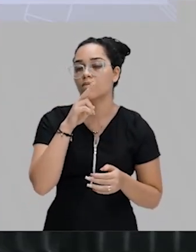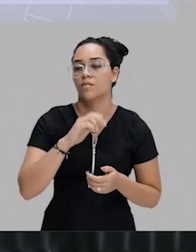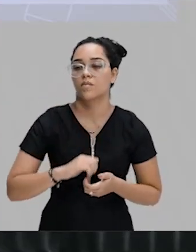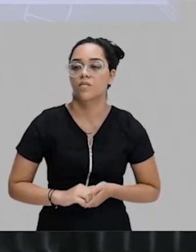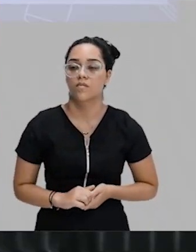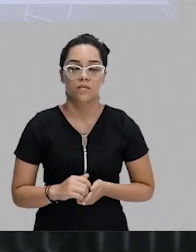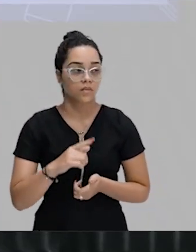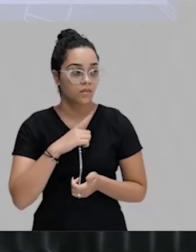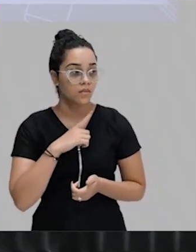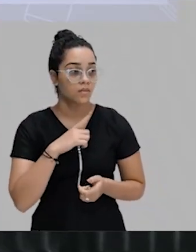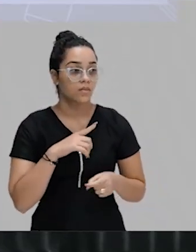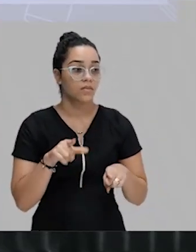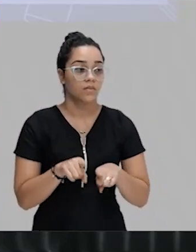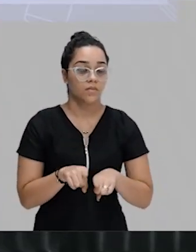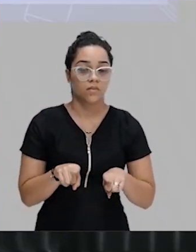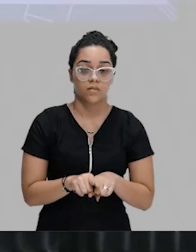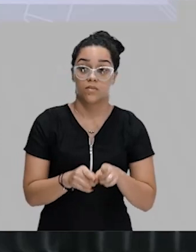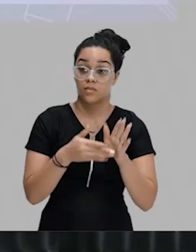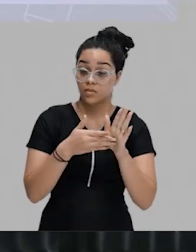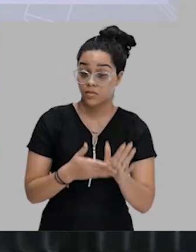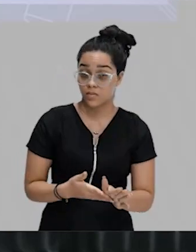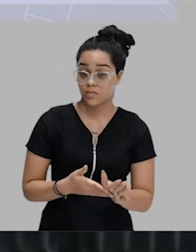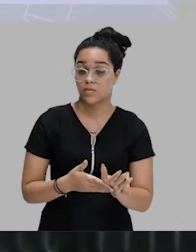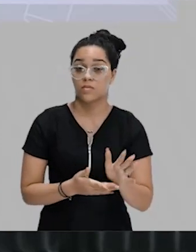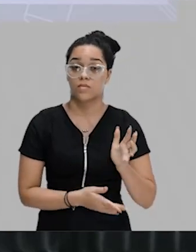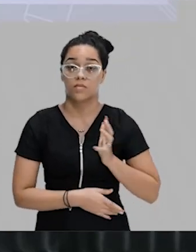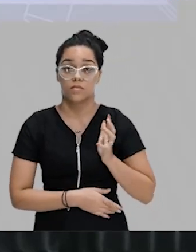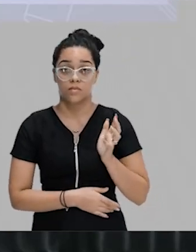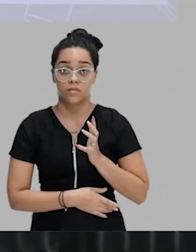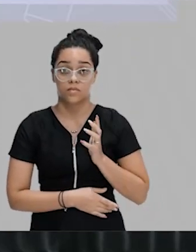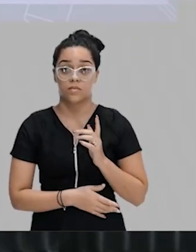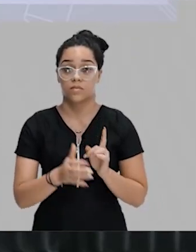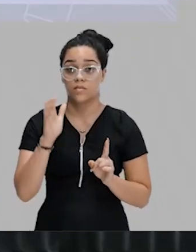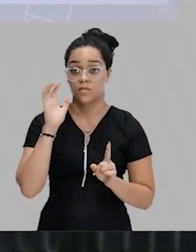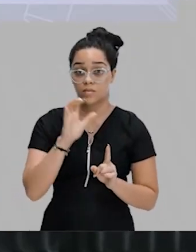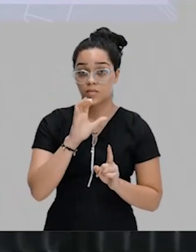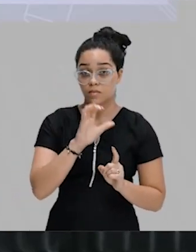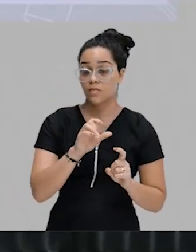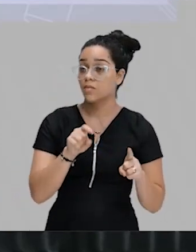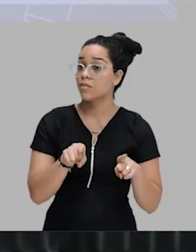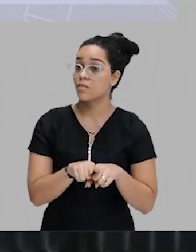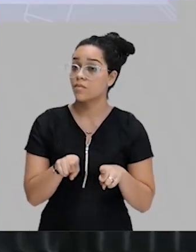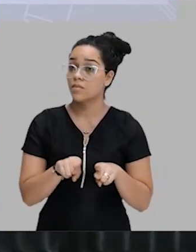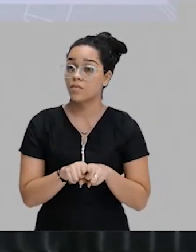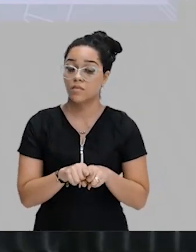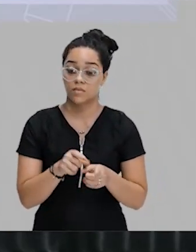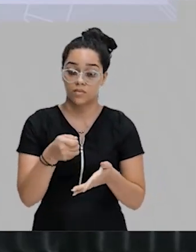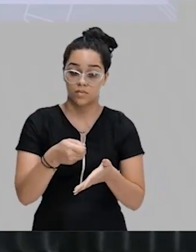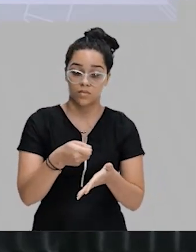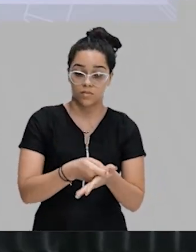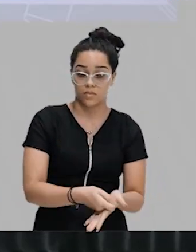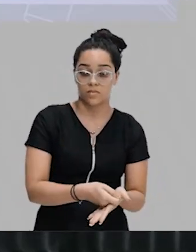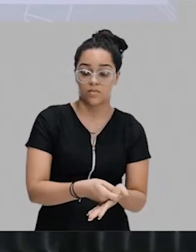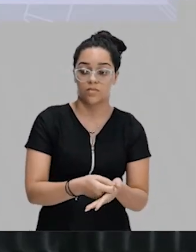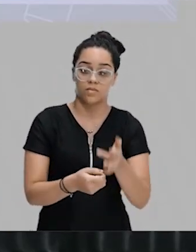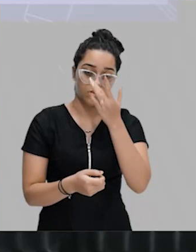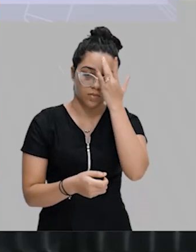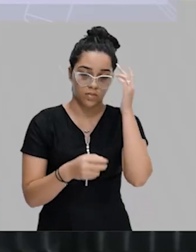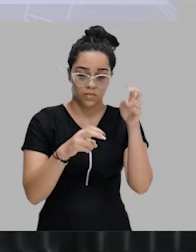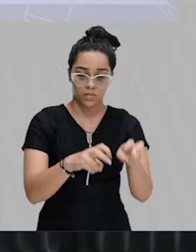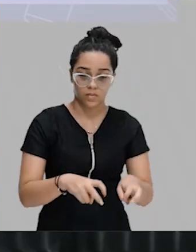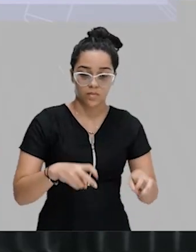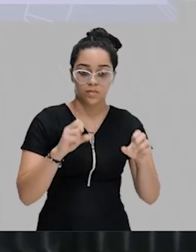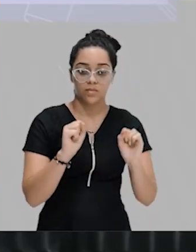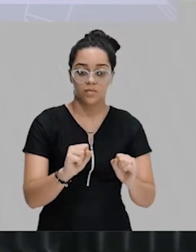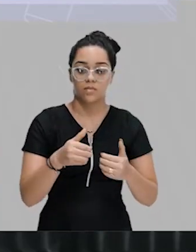como uma forma, inclusive, de manter a nobreza como classe dominante e até mesmo reprimir os camponeses para que esses